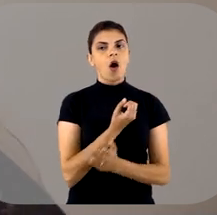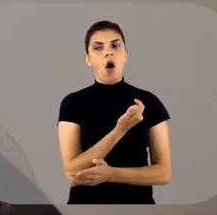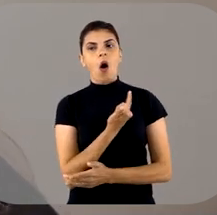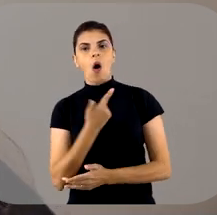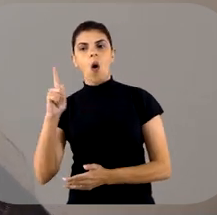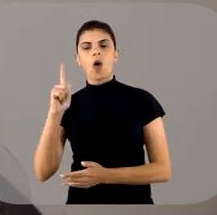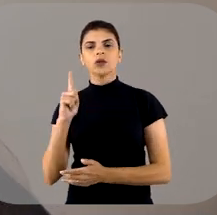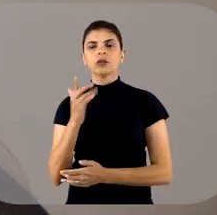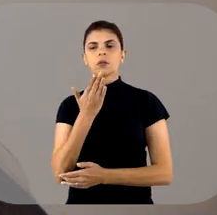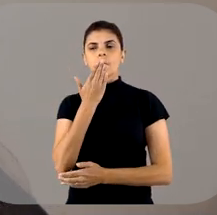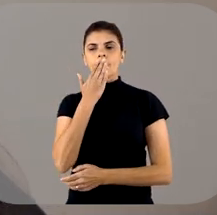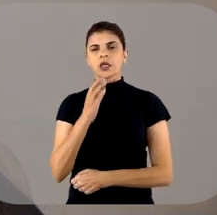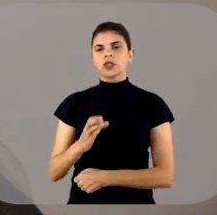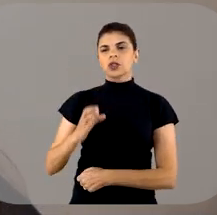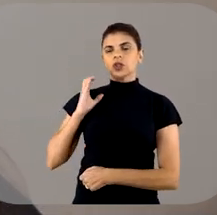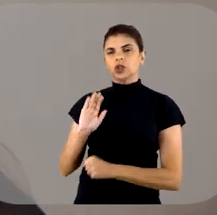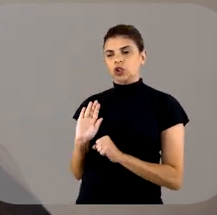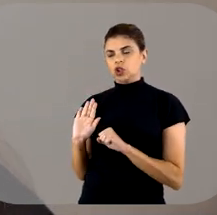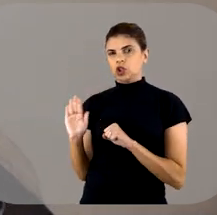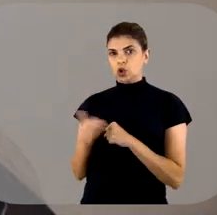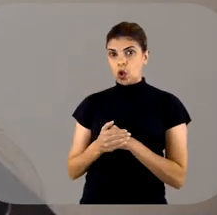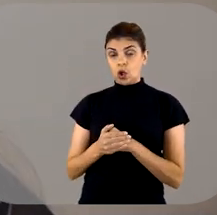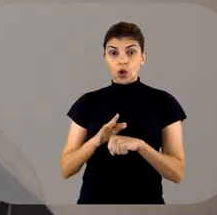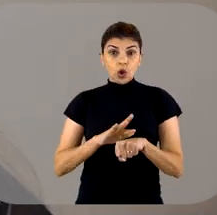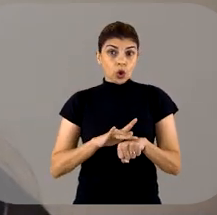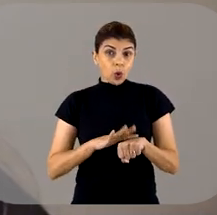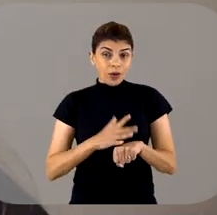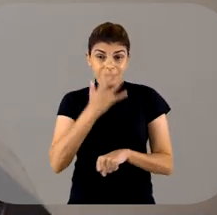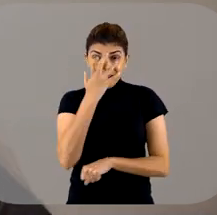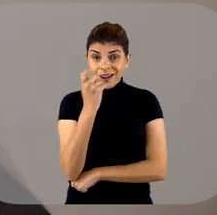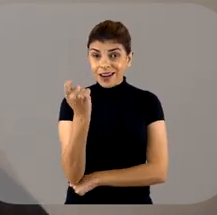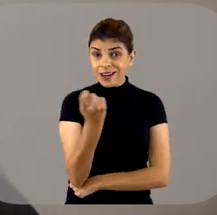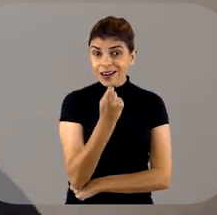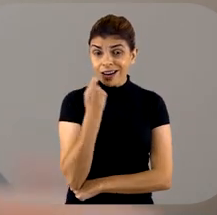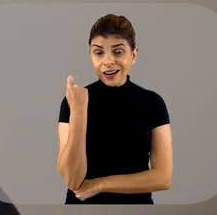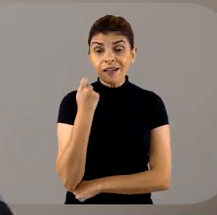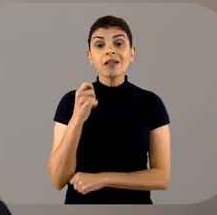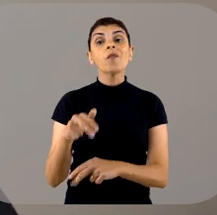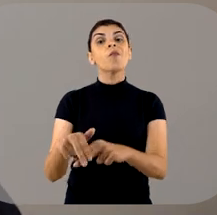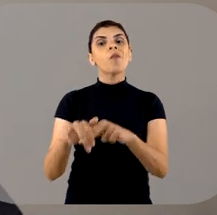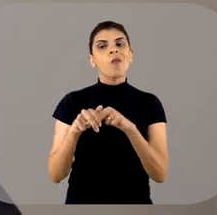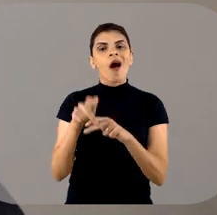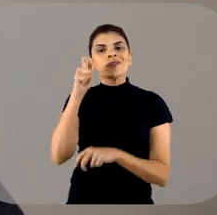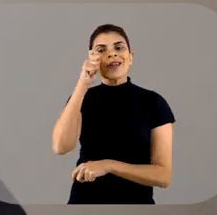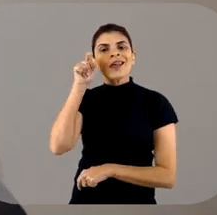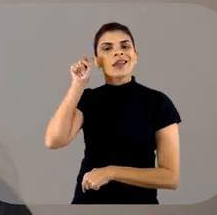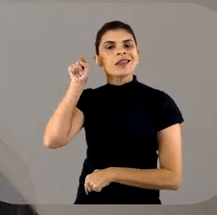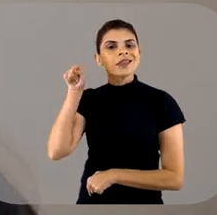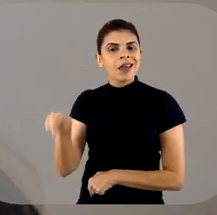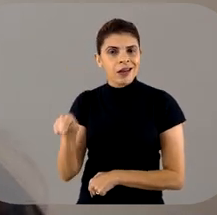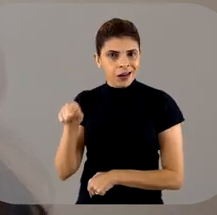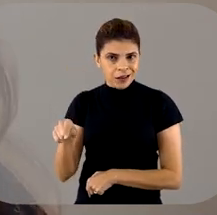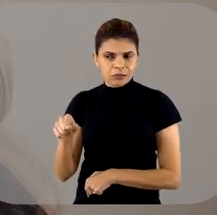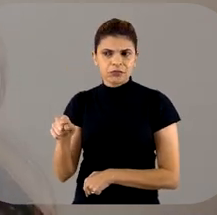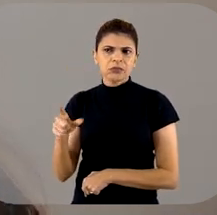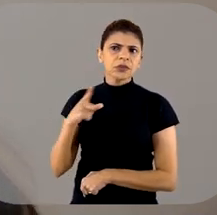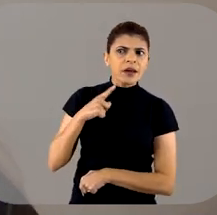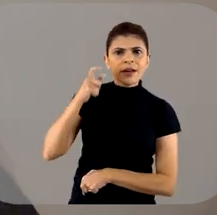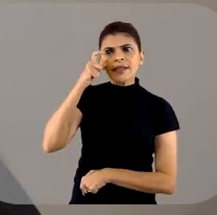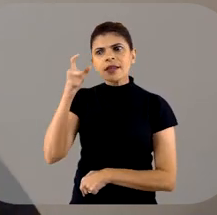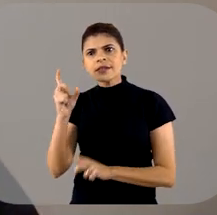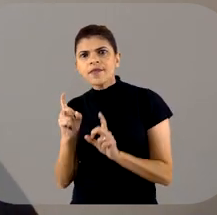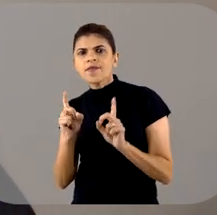ou esconder uma deficiência ou uma doença crônica, de acordo com seu interesse em ser vendido ou